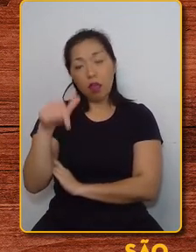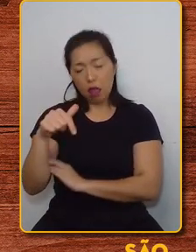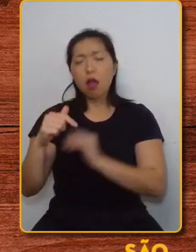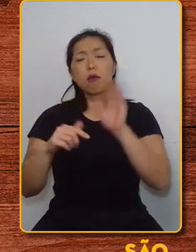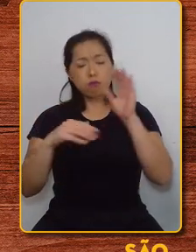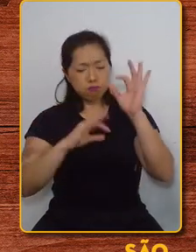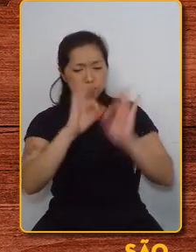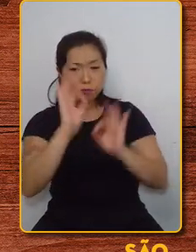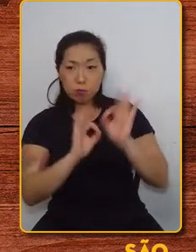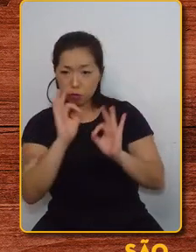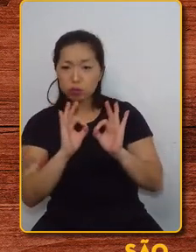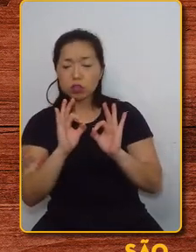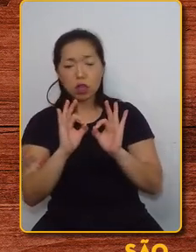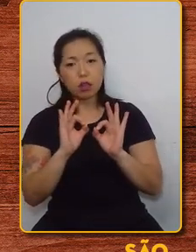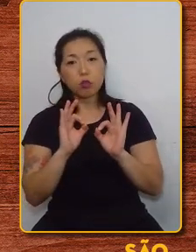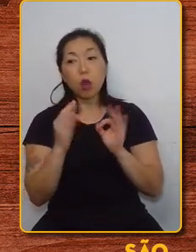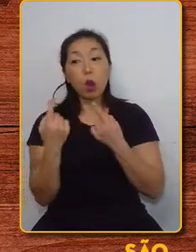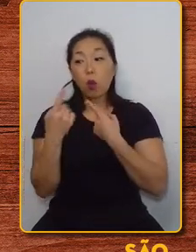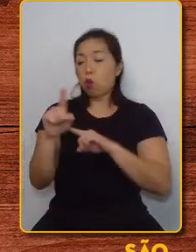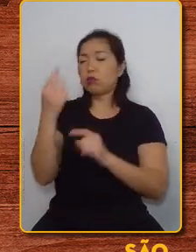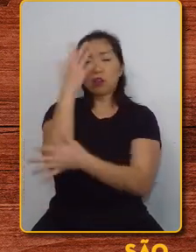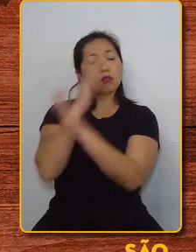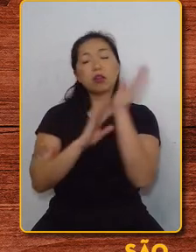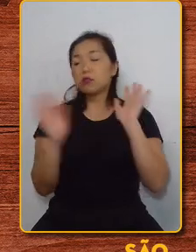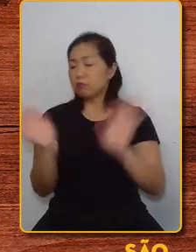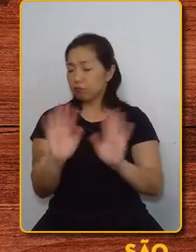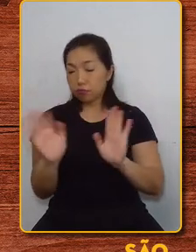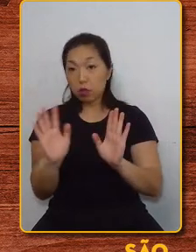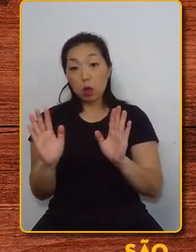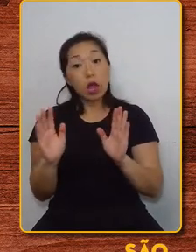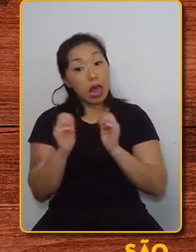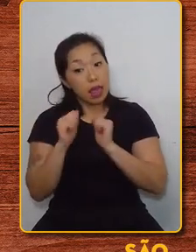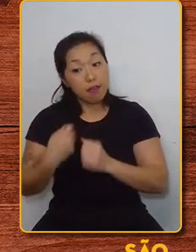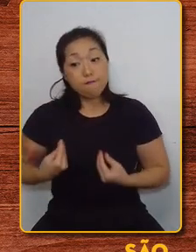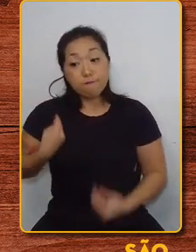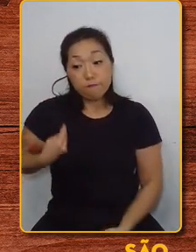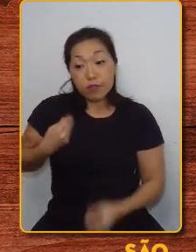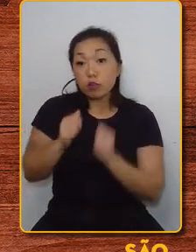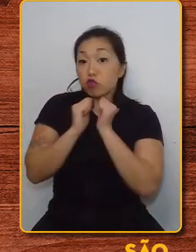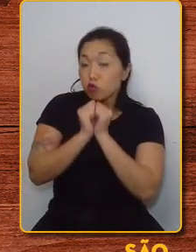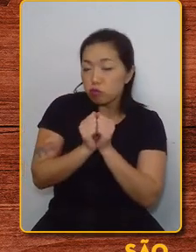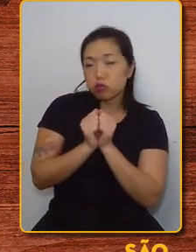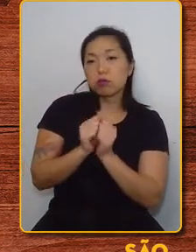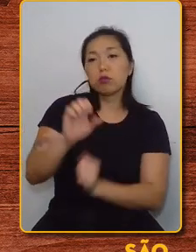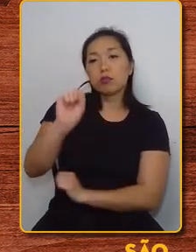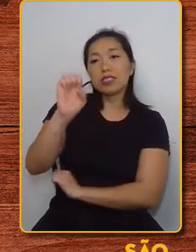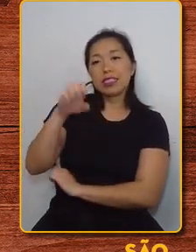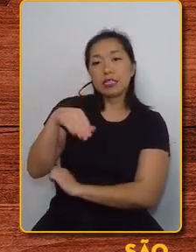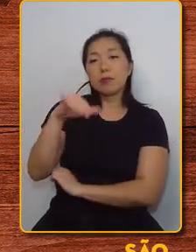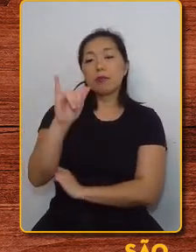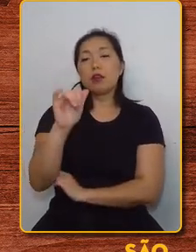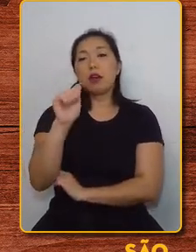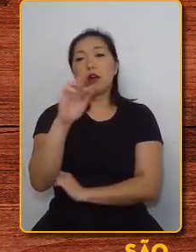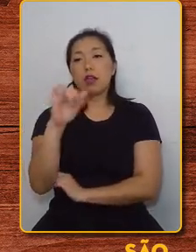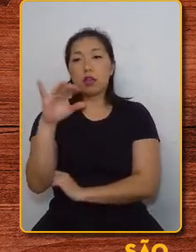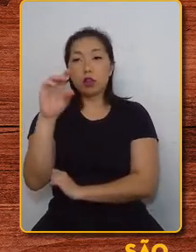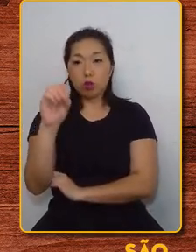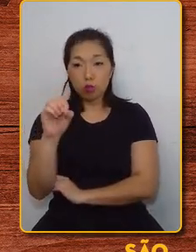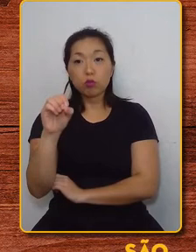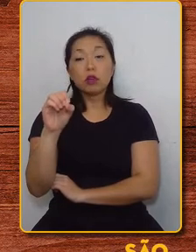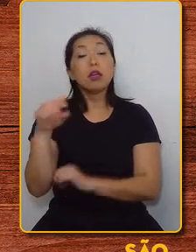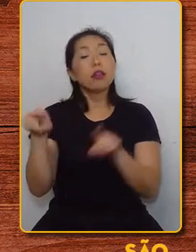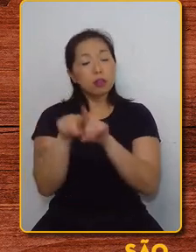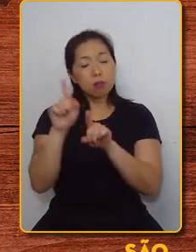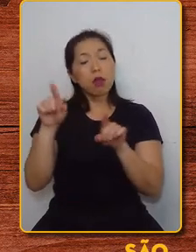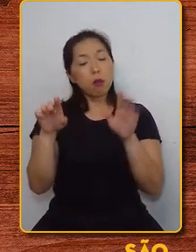a convivência do semiárido com o semiárido. E ele foi um programa que também é um programa de combate à fome, porque